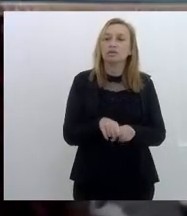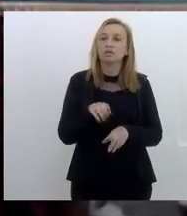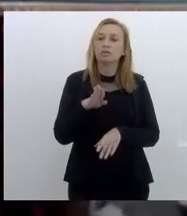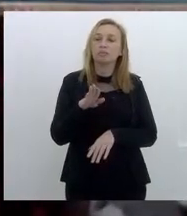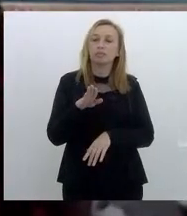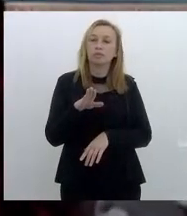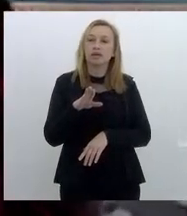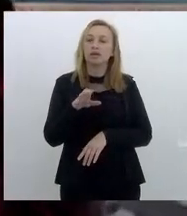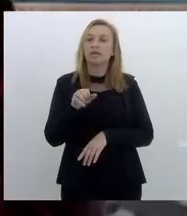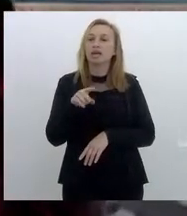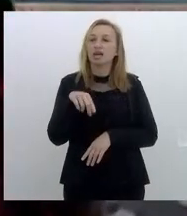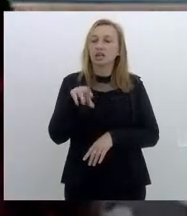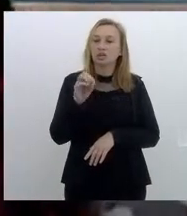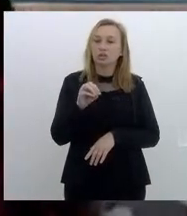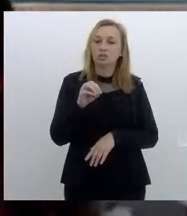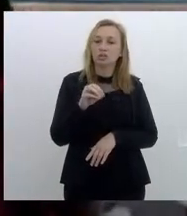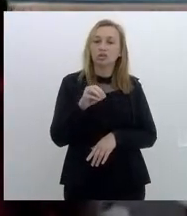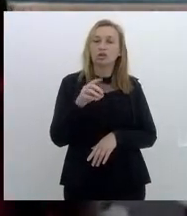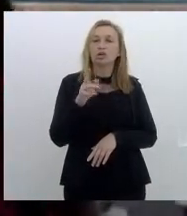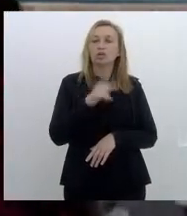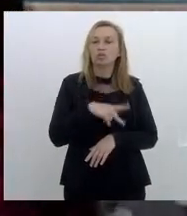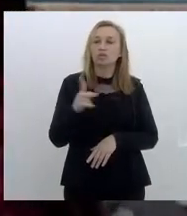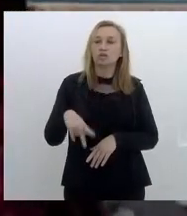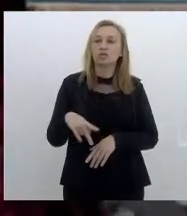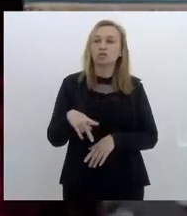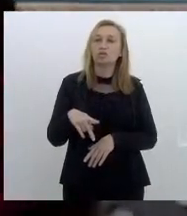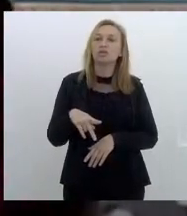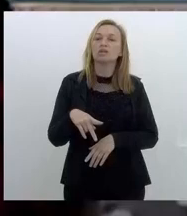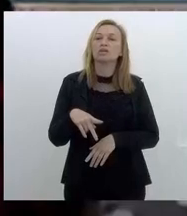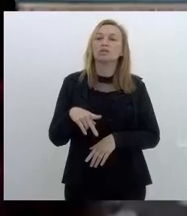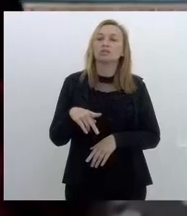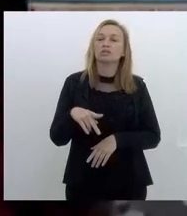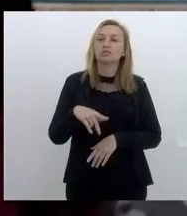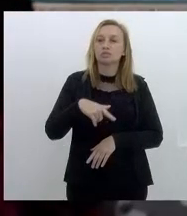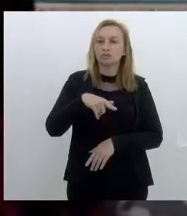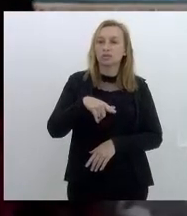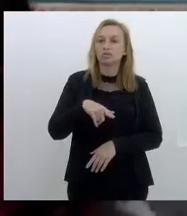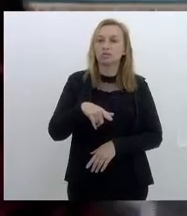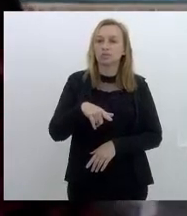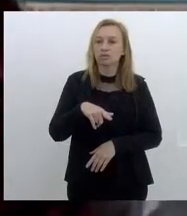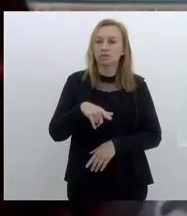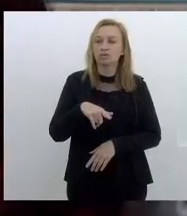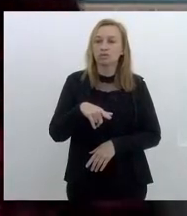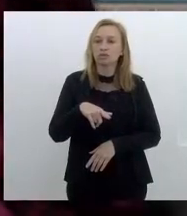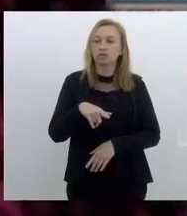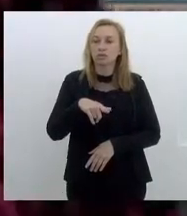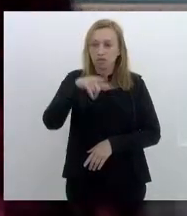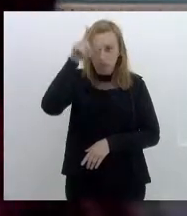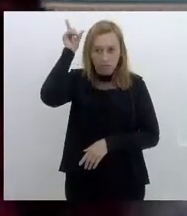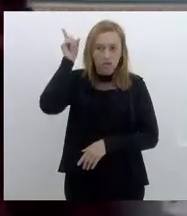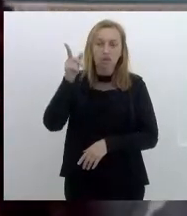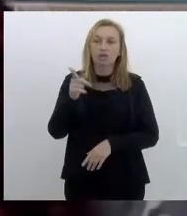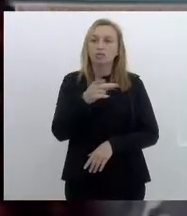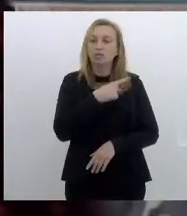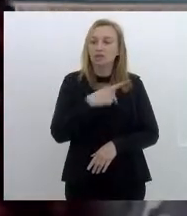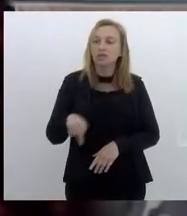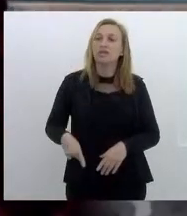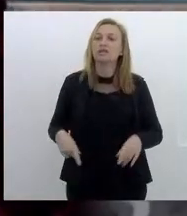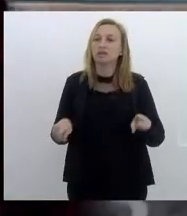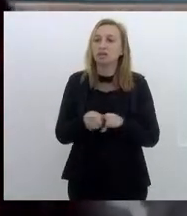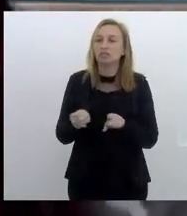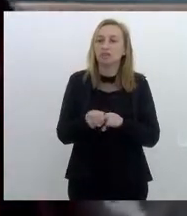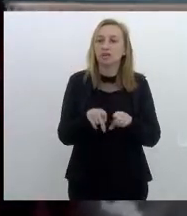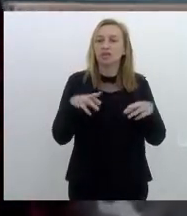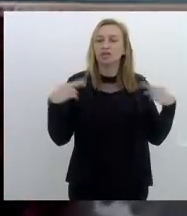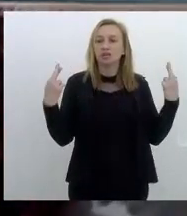cano e professor Deputado Luiz Paulo e a mesma deferência ao nosso Presidente também da